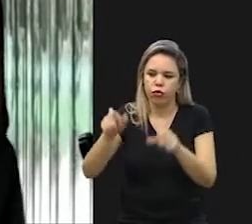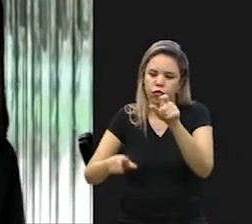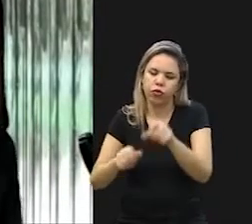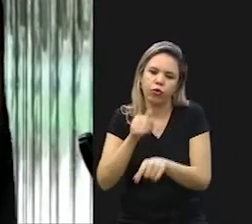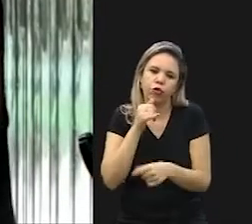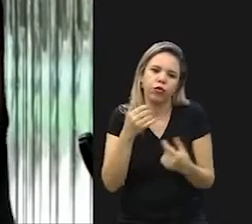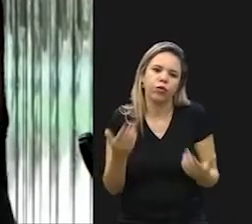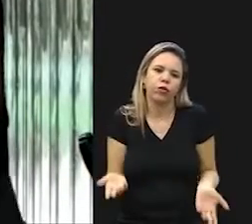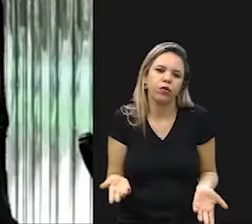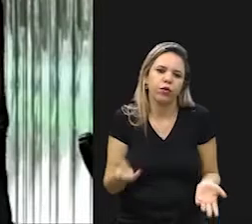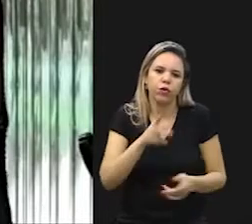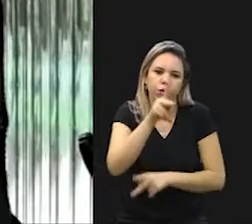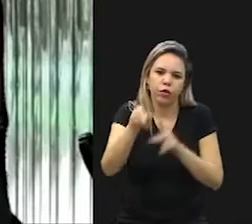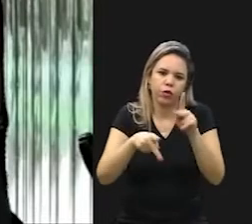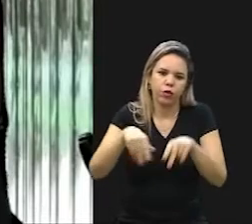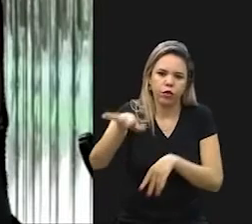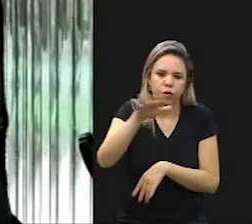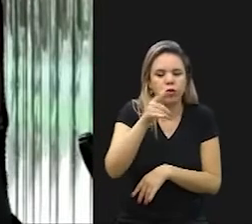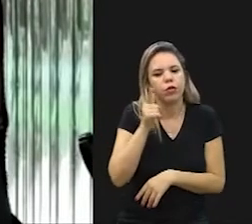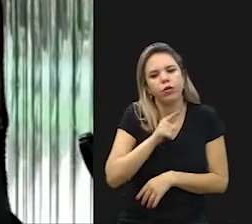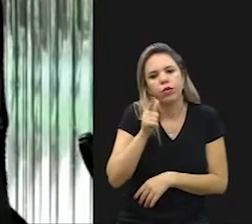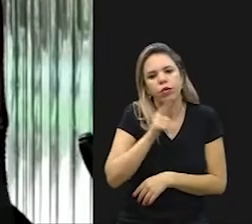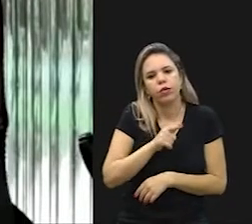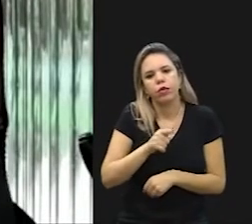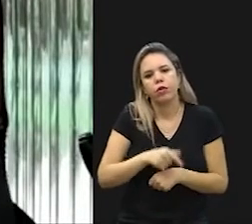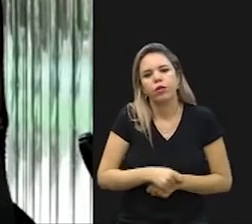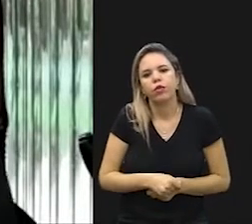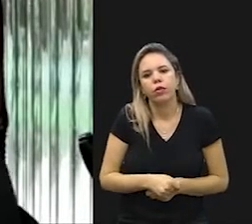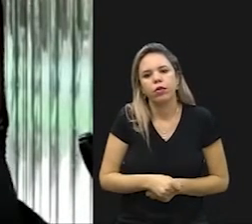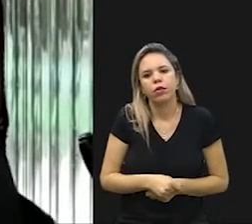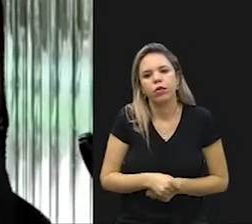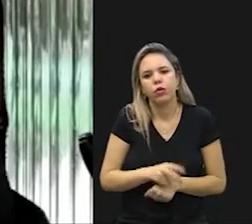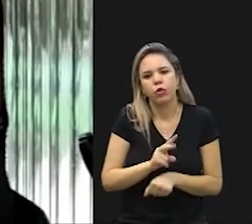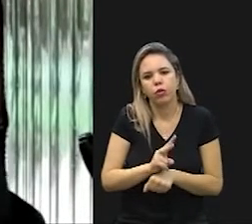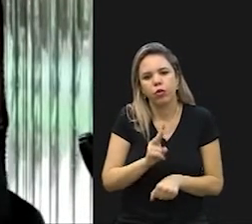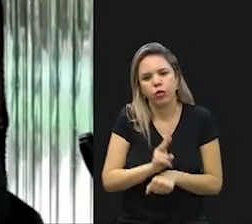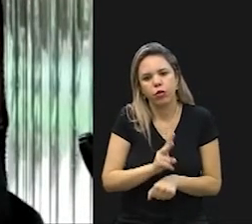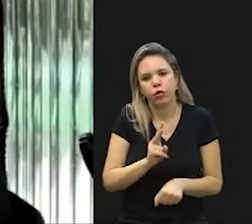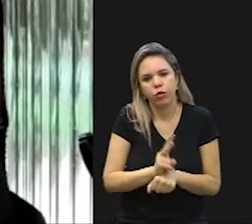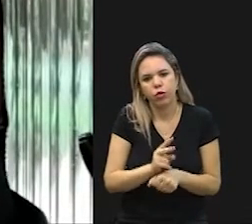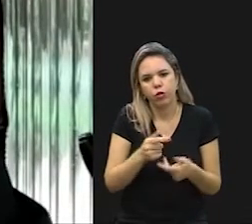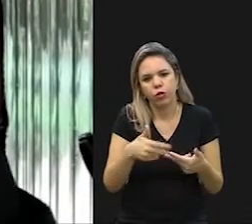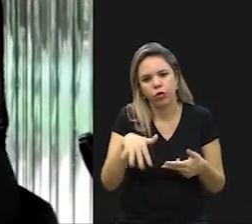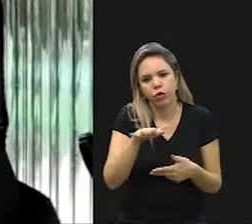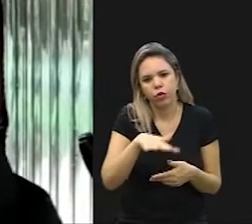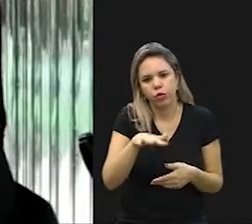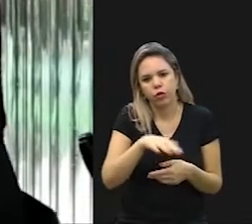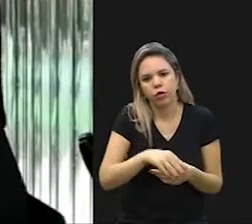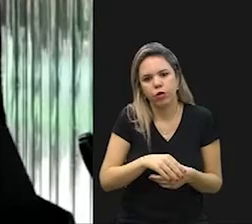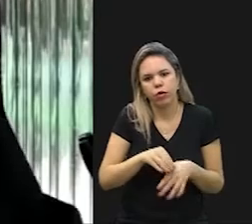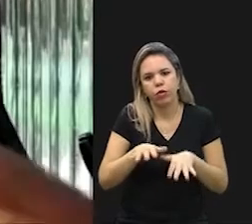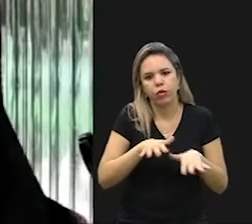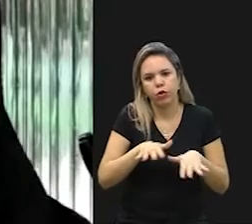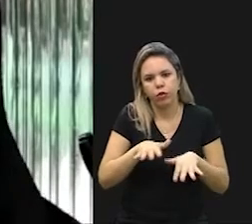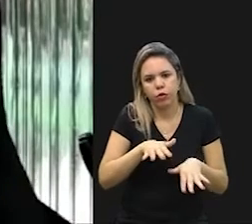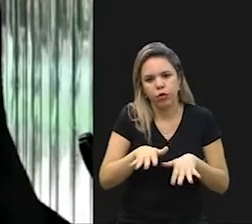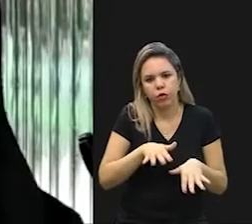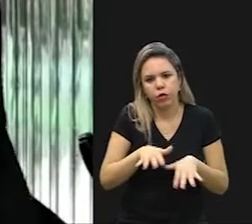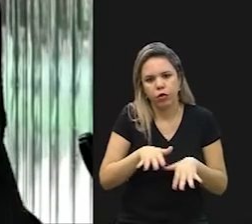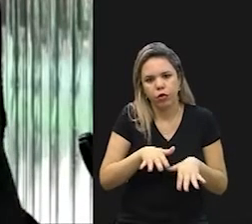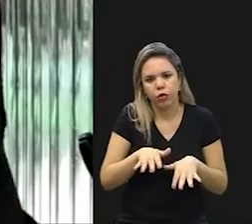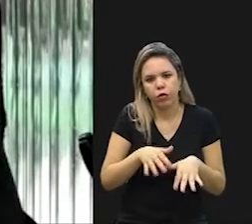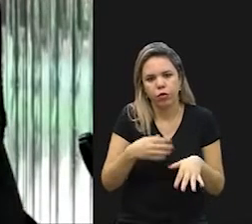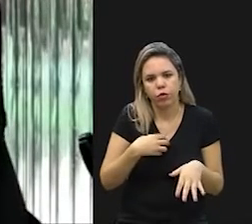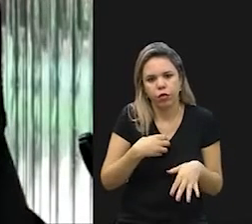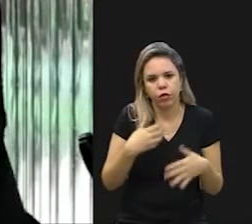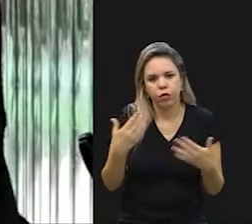por exemplo. As pessoas a gente consegue cuidar de questões de movimentos, poses